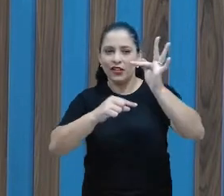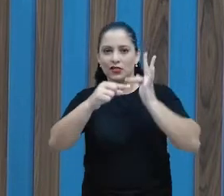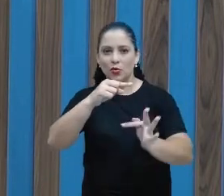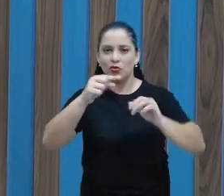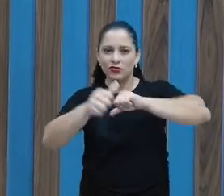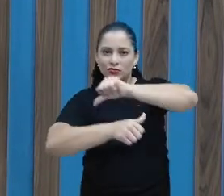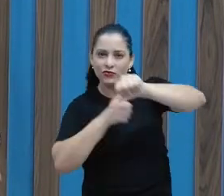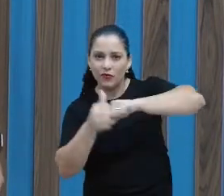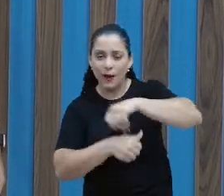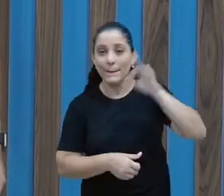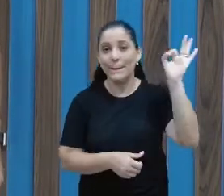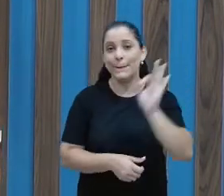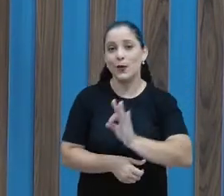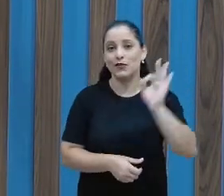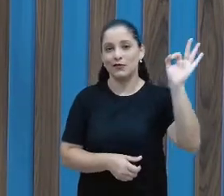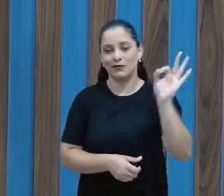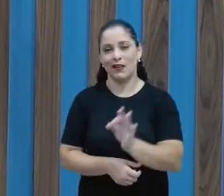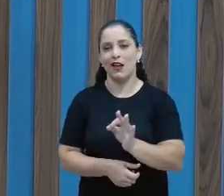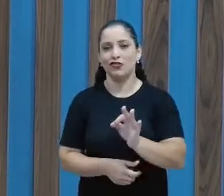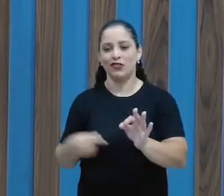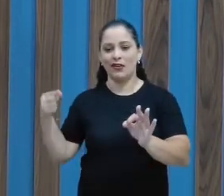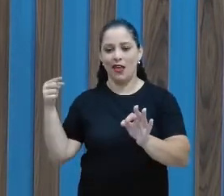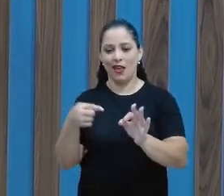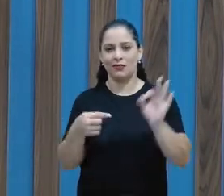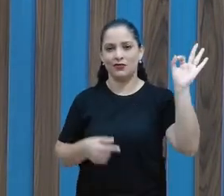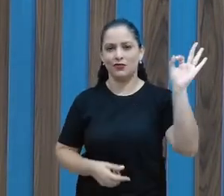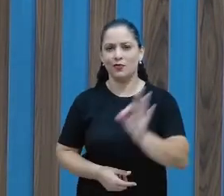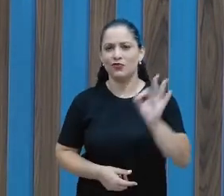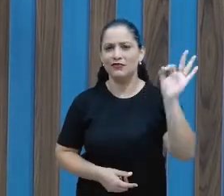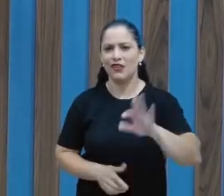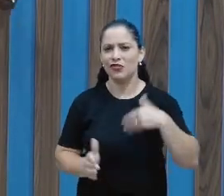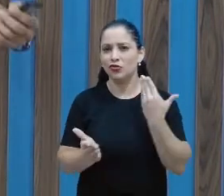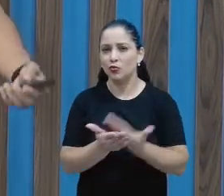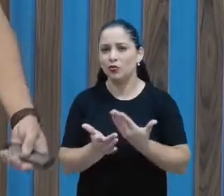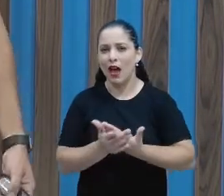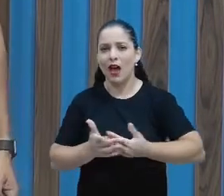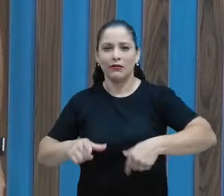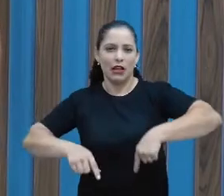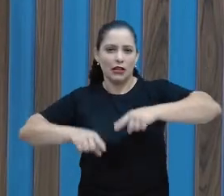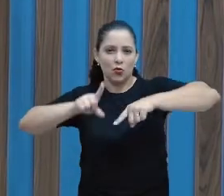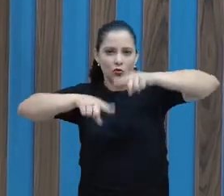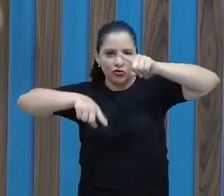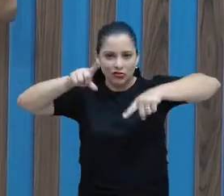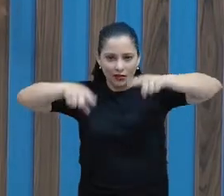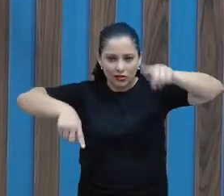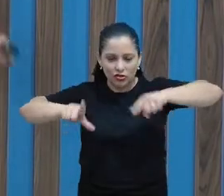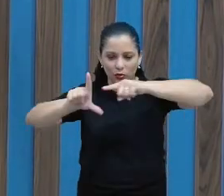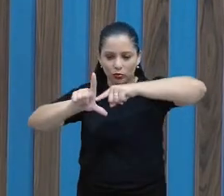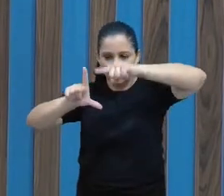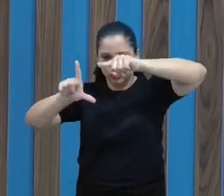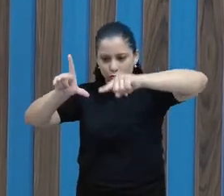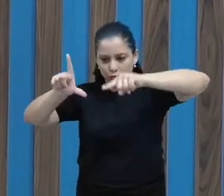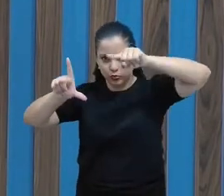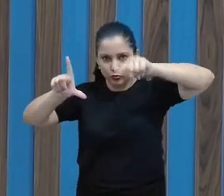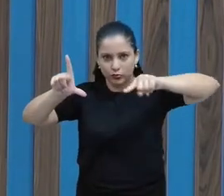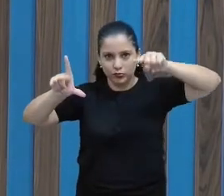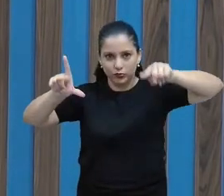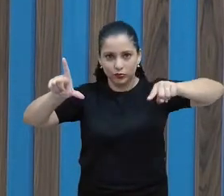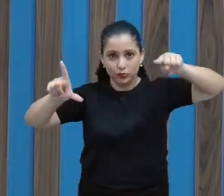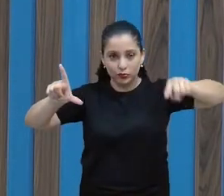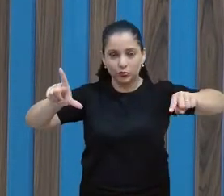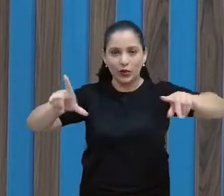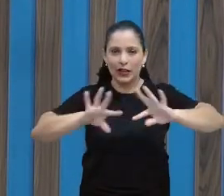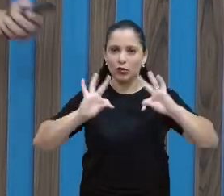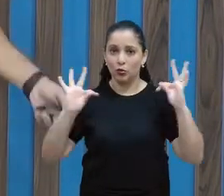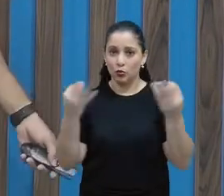para porcentagem, dessas porcentagens fazendo estudos estatísticos, então tudo isso também